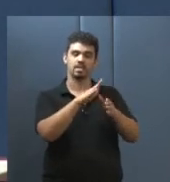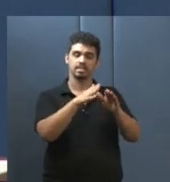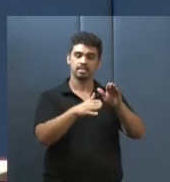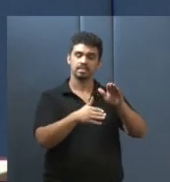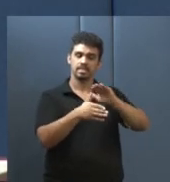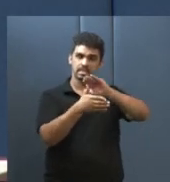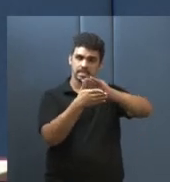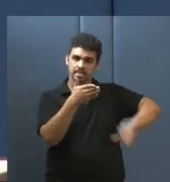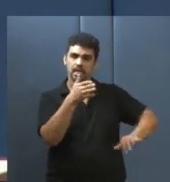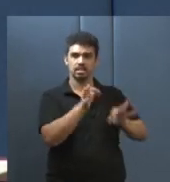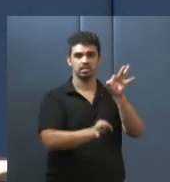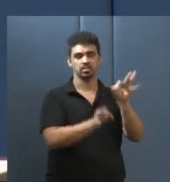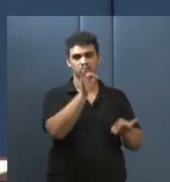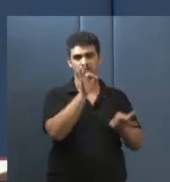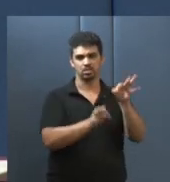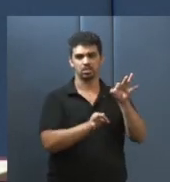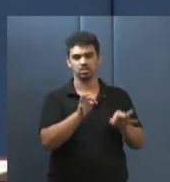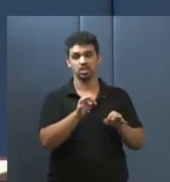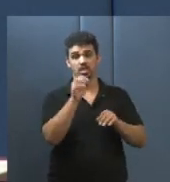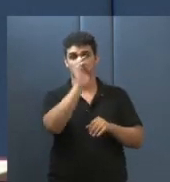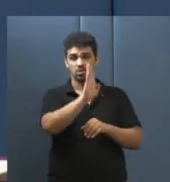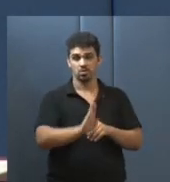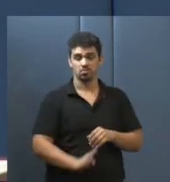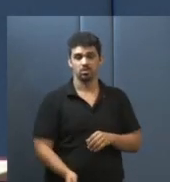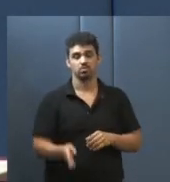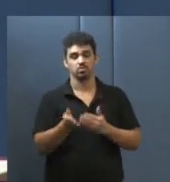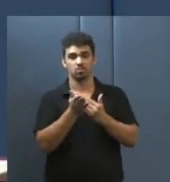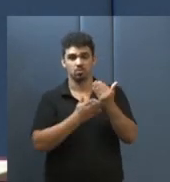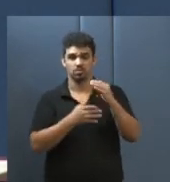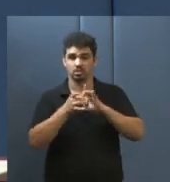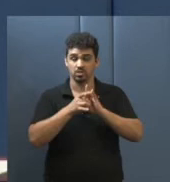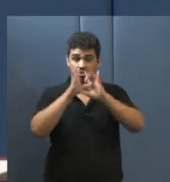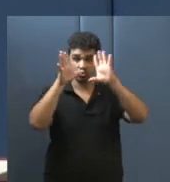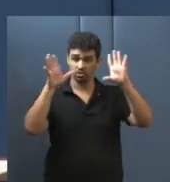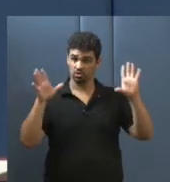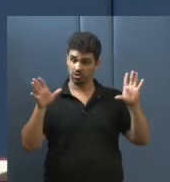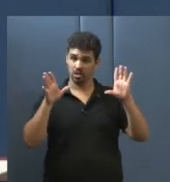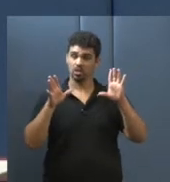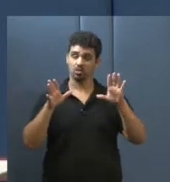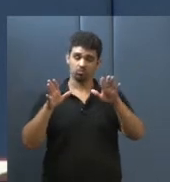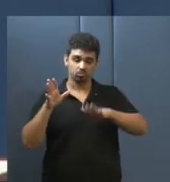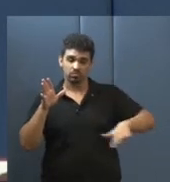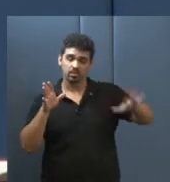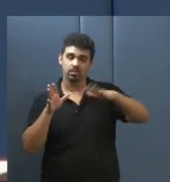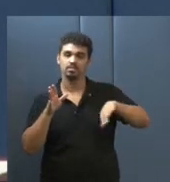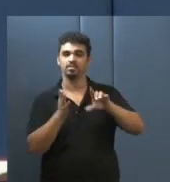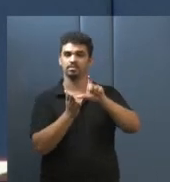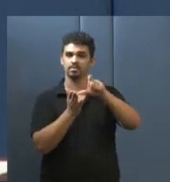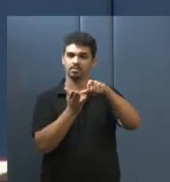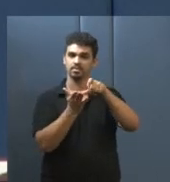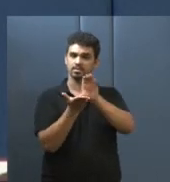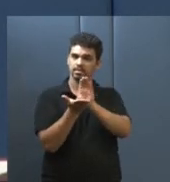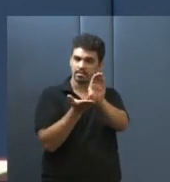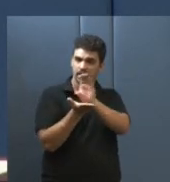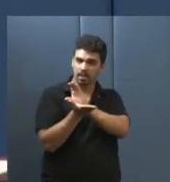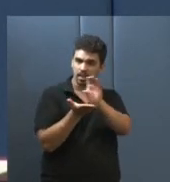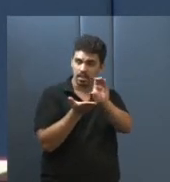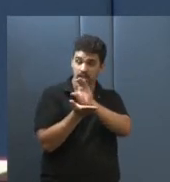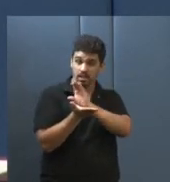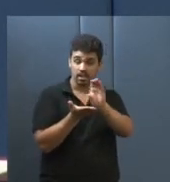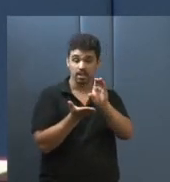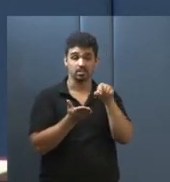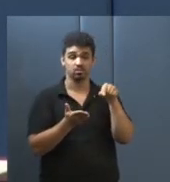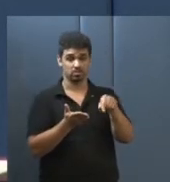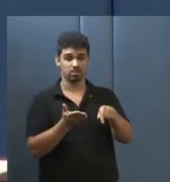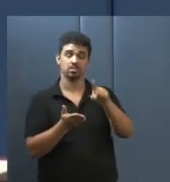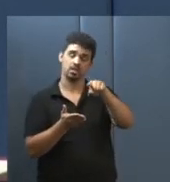se subroga nos créditos e passa a ter a direito de livre dispor desses créditos. De forma que isso